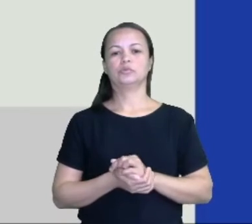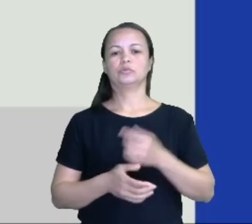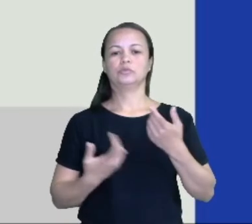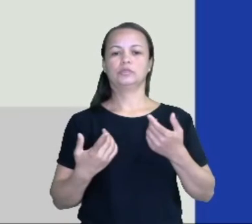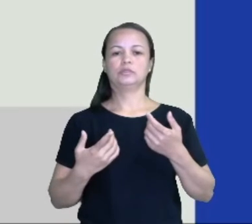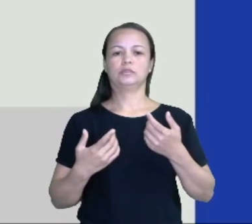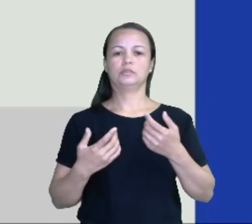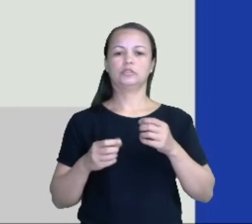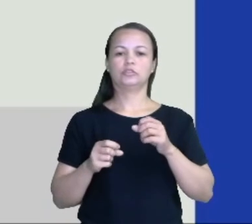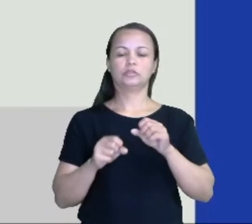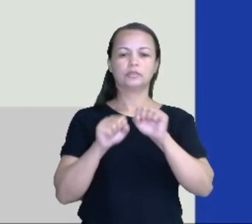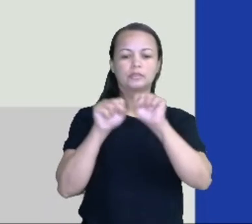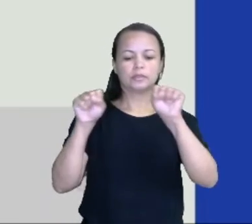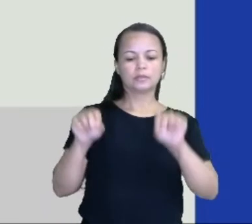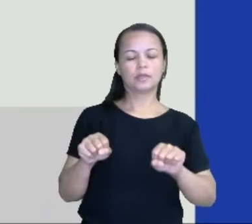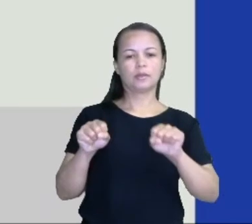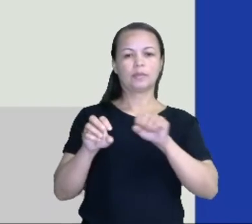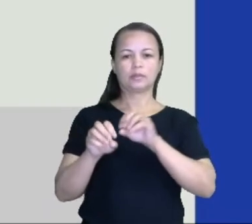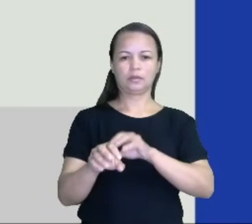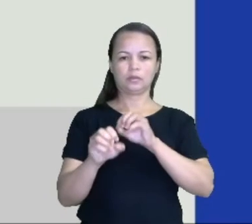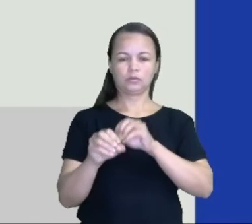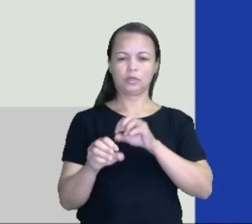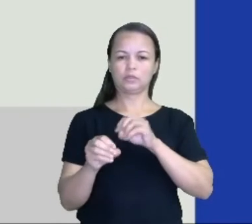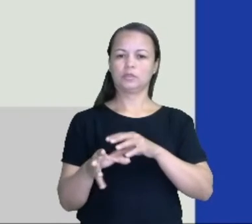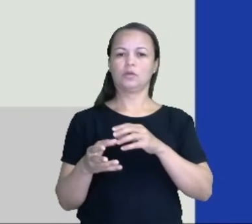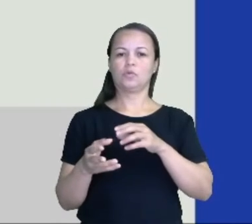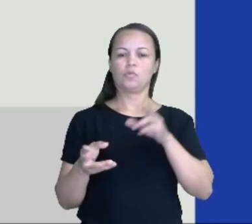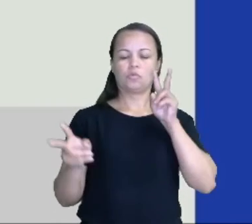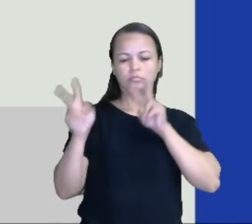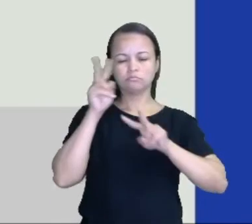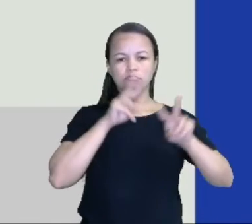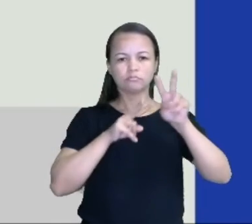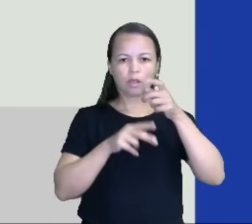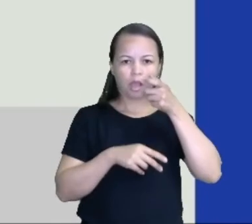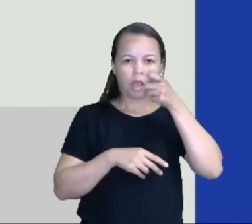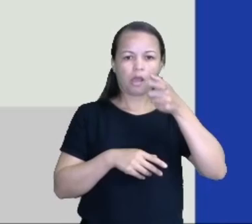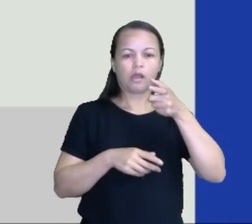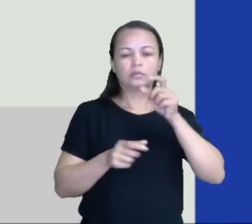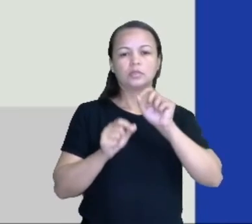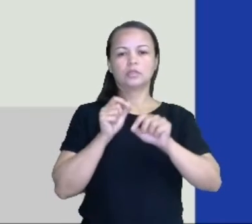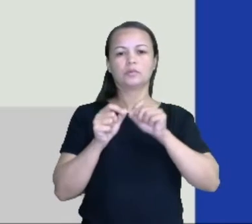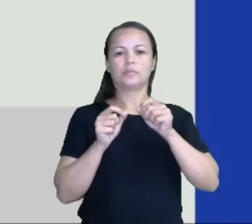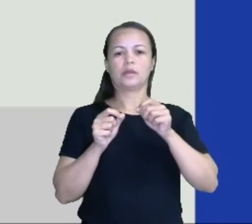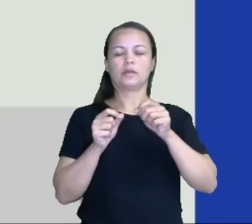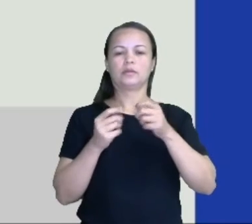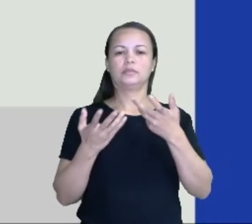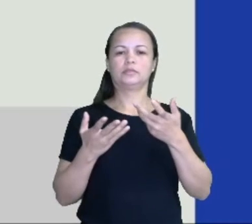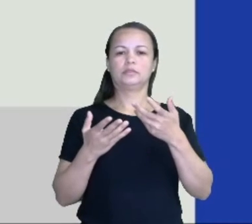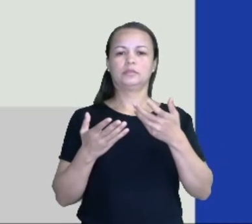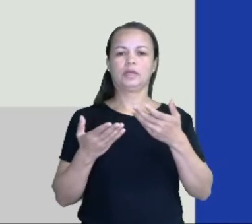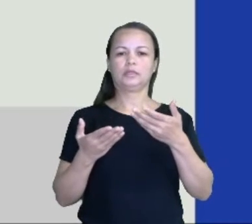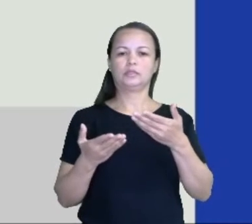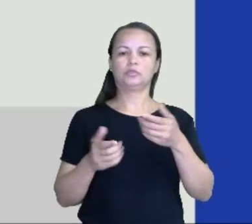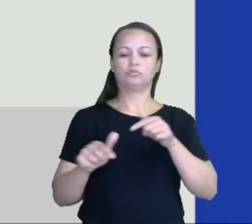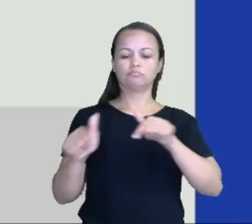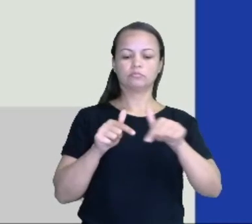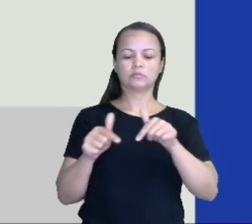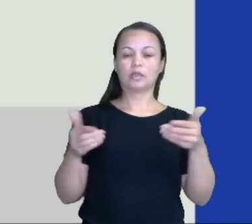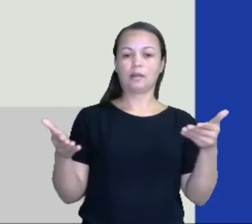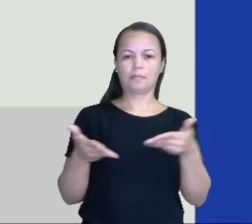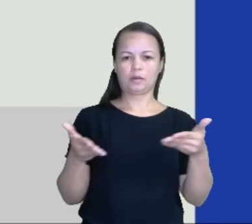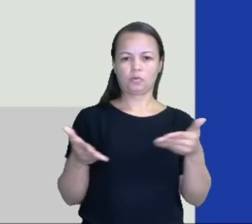sistema de educação, um olhar atento para atender a necessidade do mercado atual e